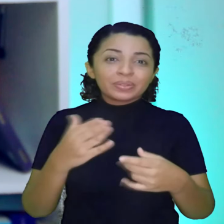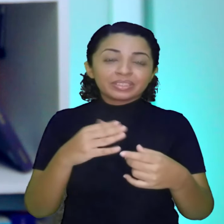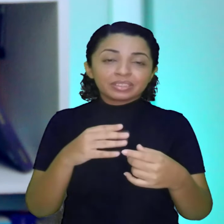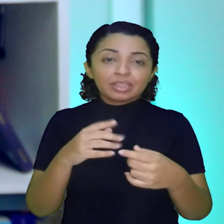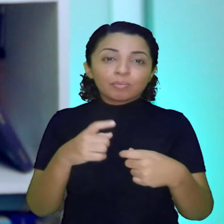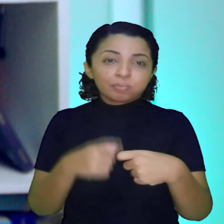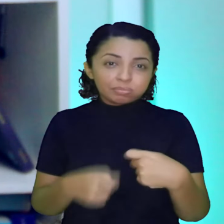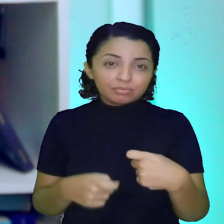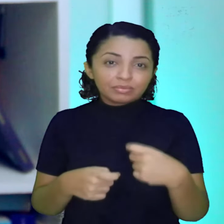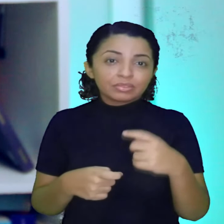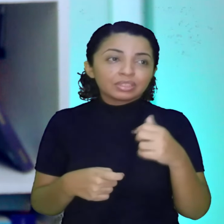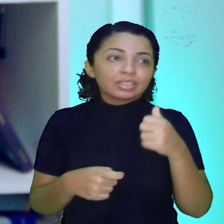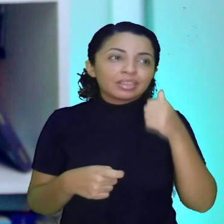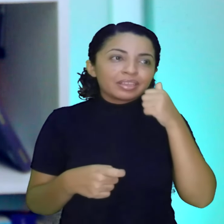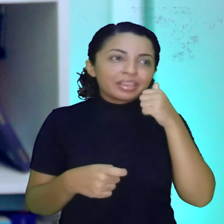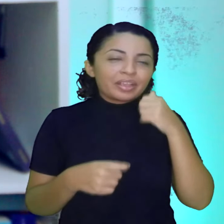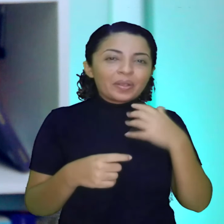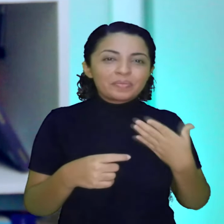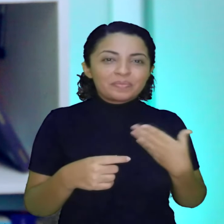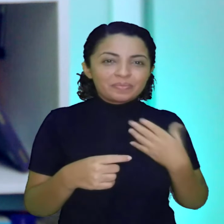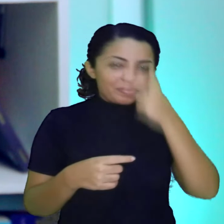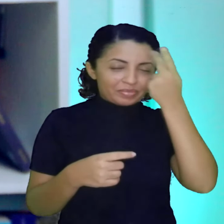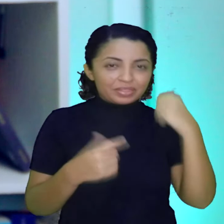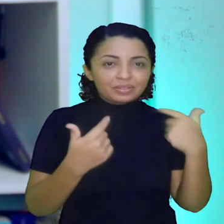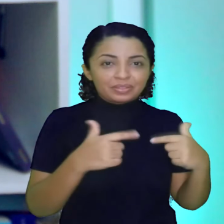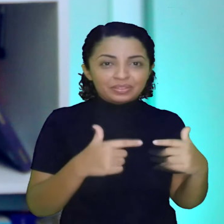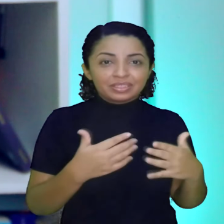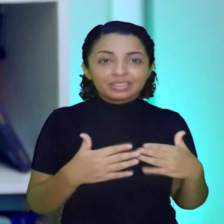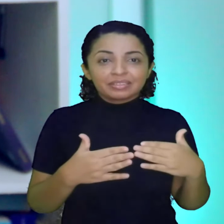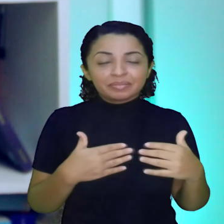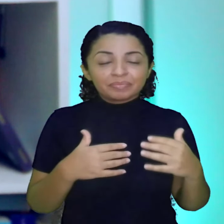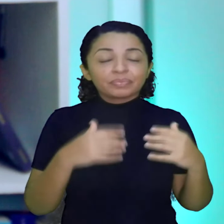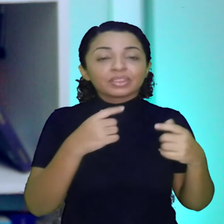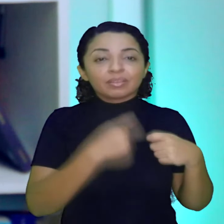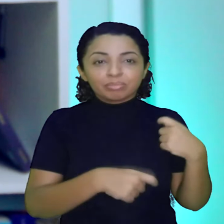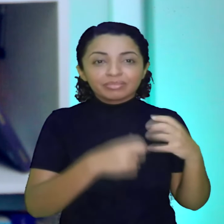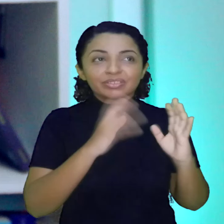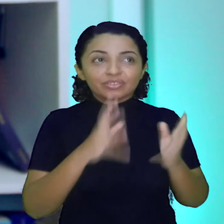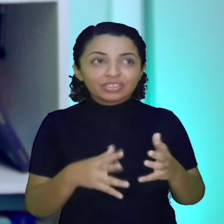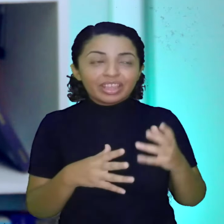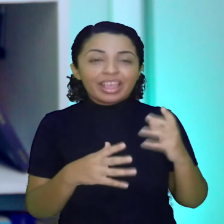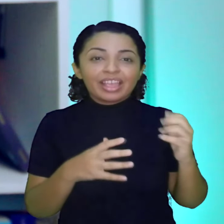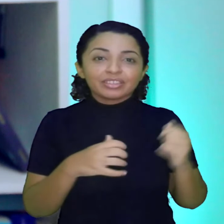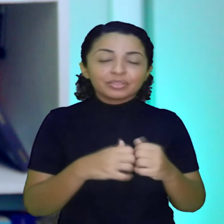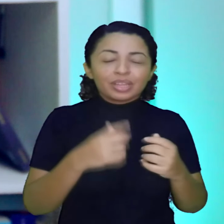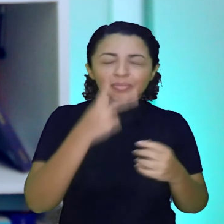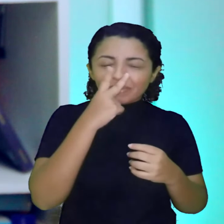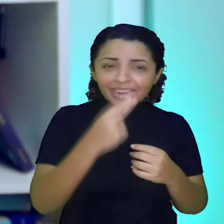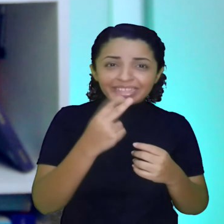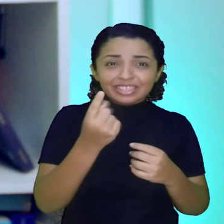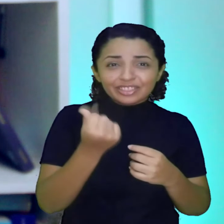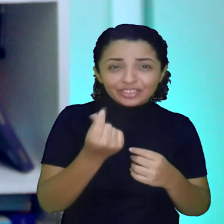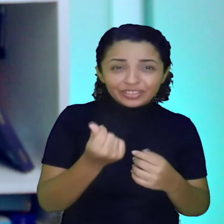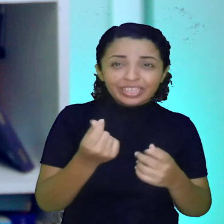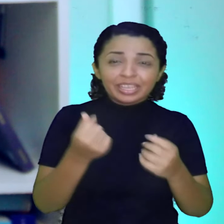sexuais que ela já teve com os colegas de trabalho, então tudo isso, de certa forma, vai minando a relação dela com o dinheiro, com a